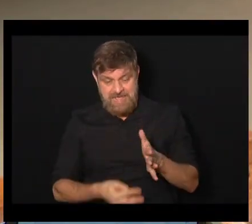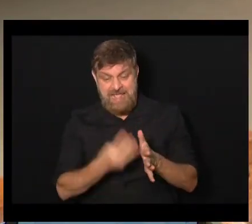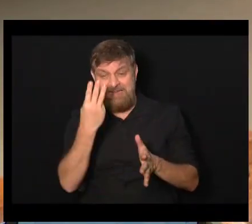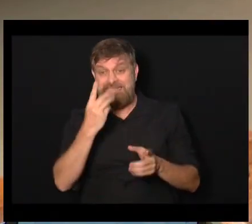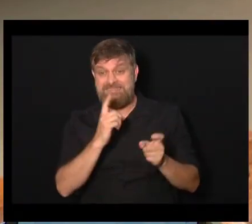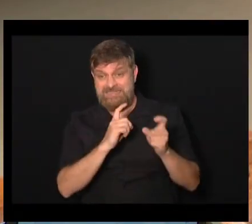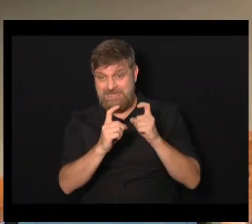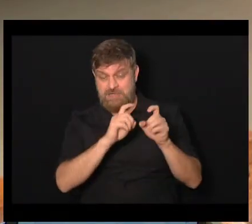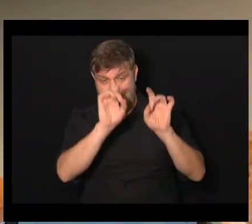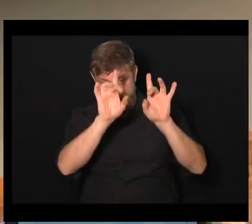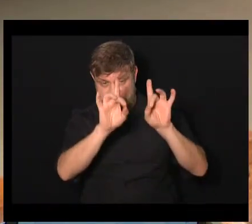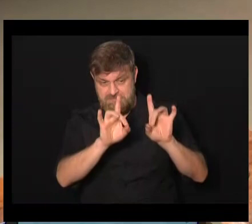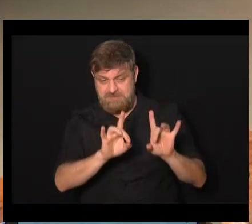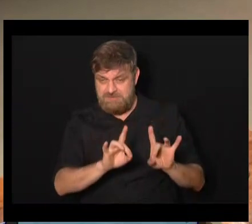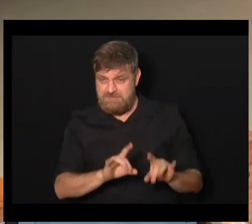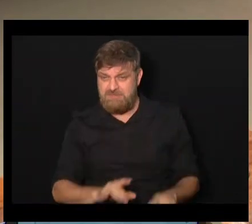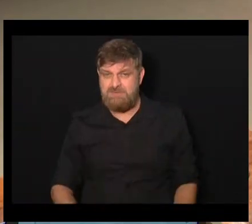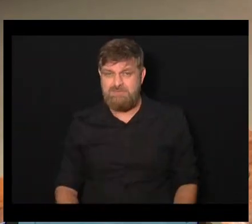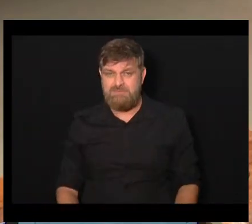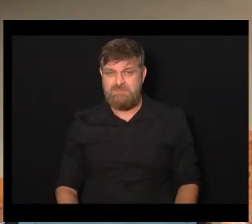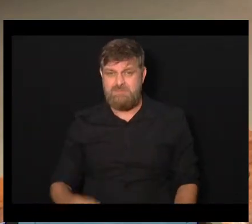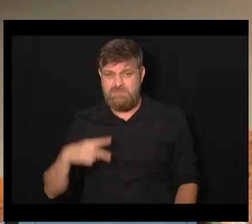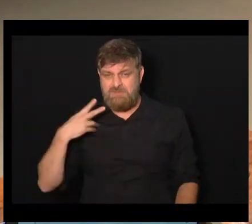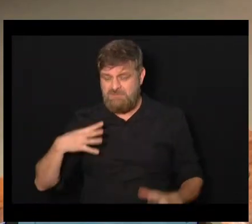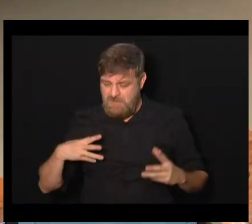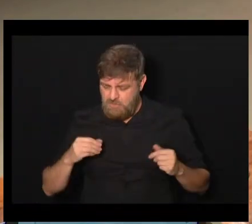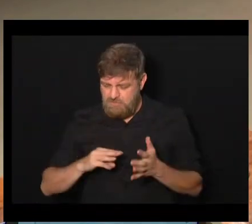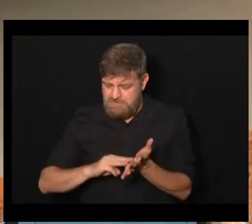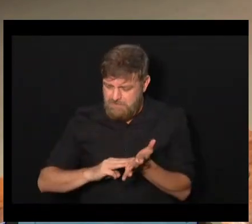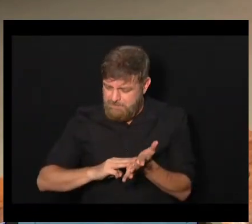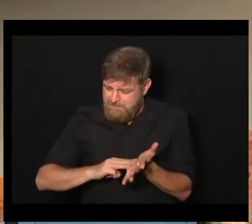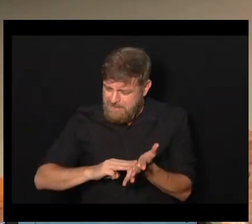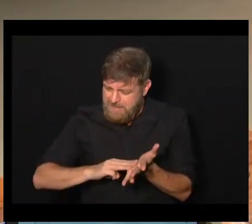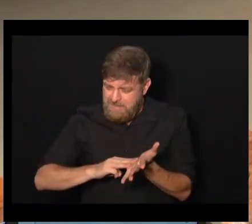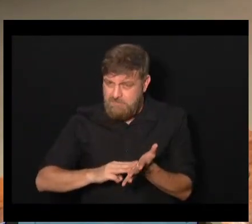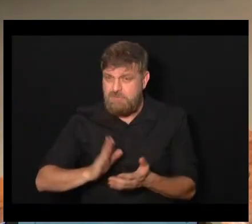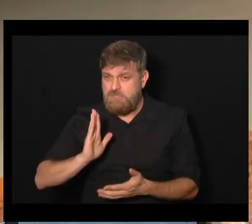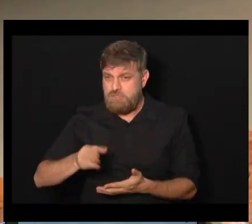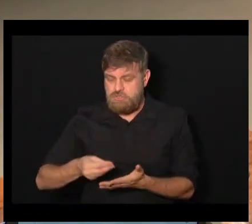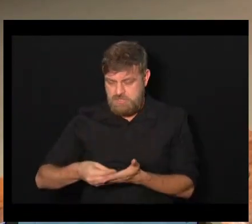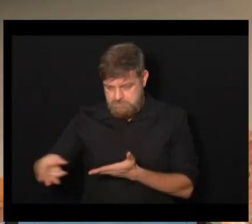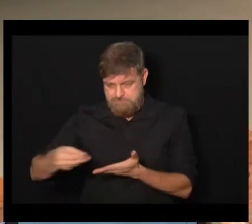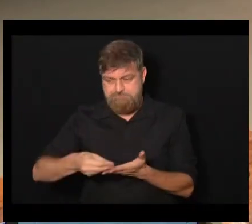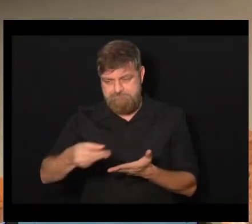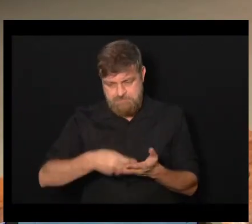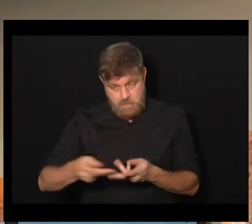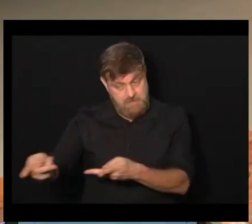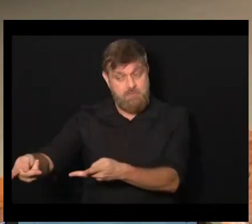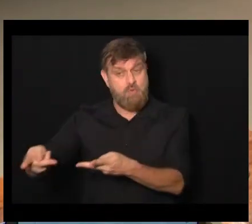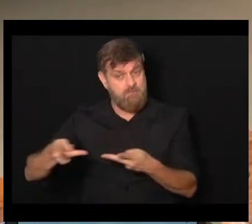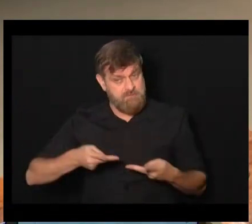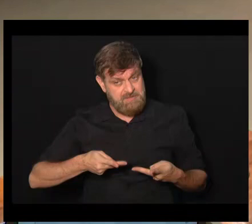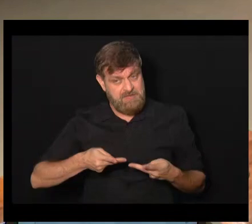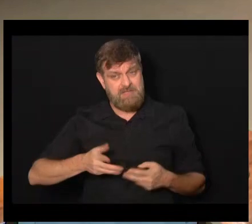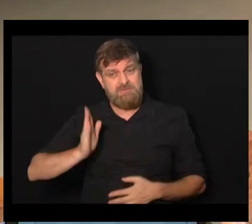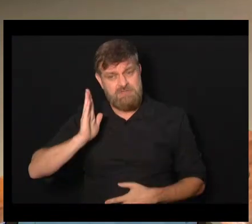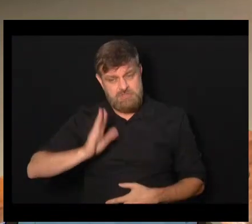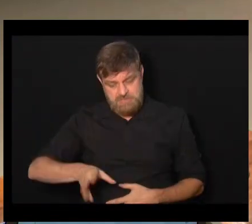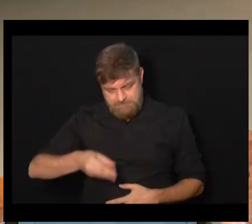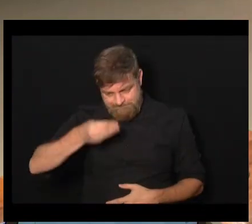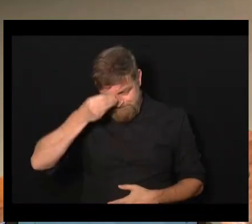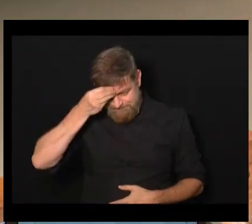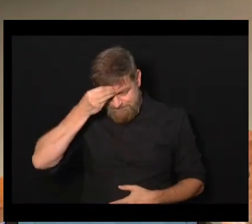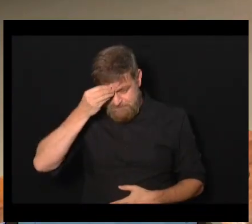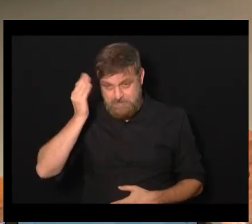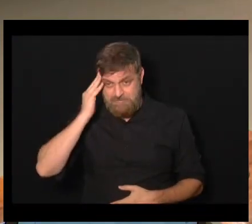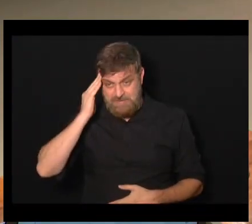reunião extraordinária. Todos os vereadores membros da comissão já foram convidados, já tomaram ciência